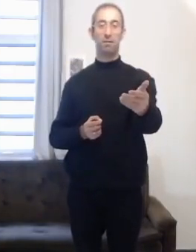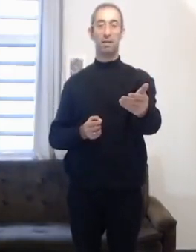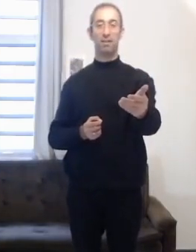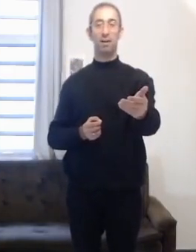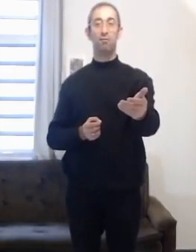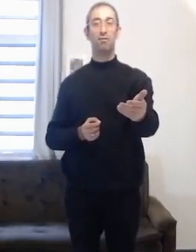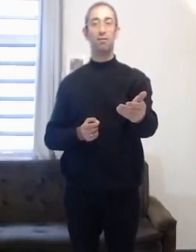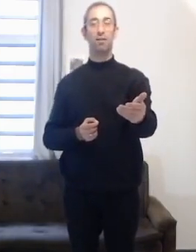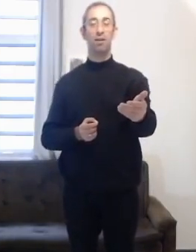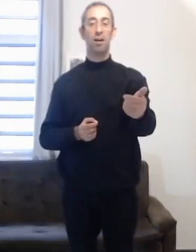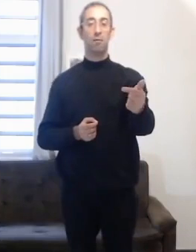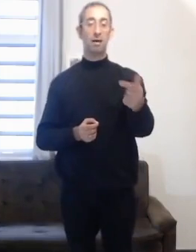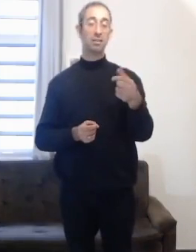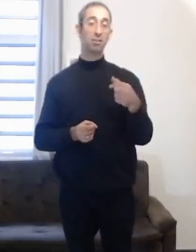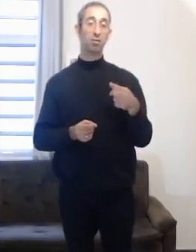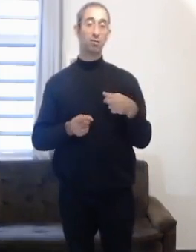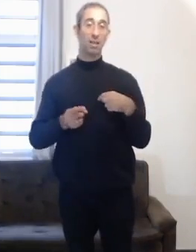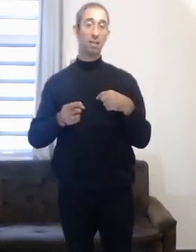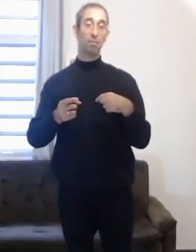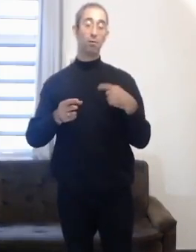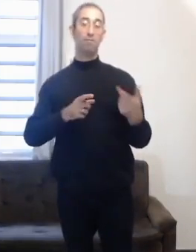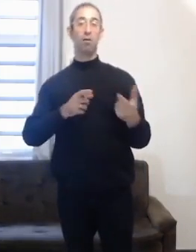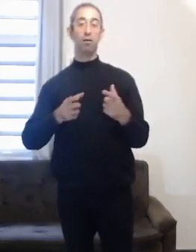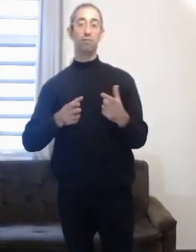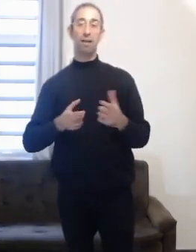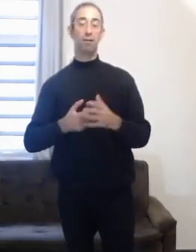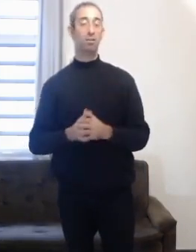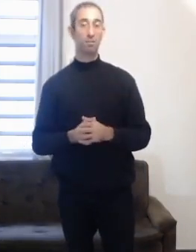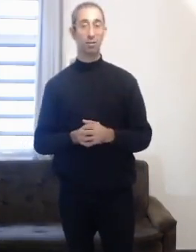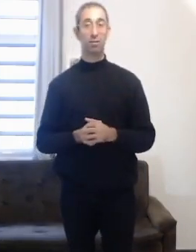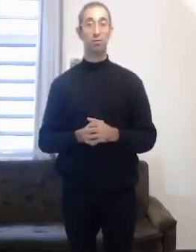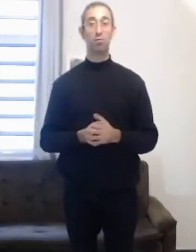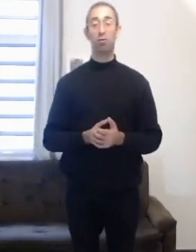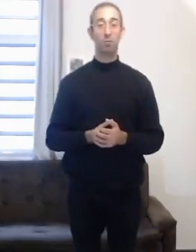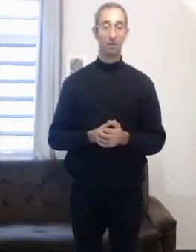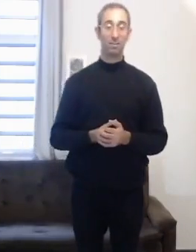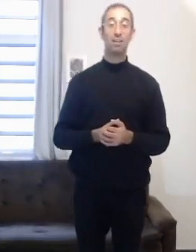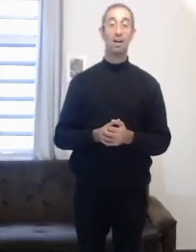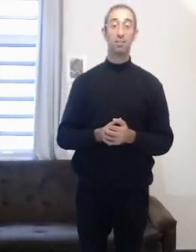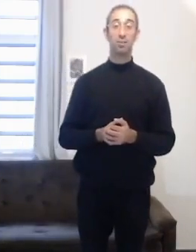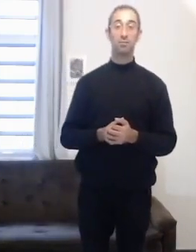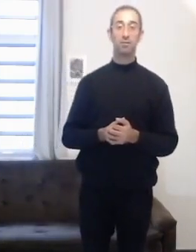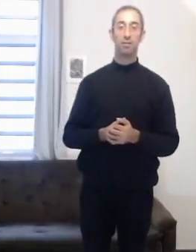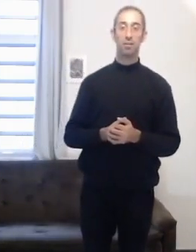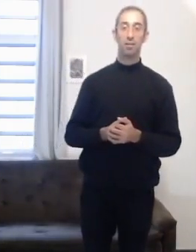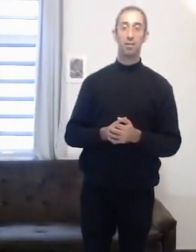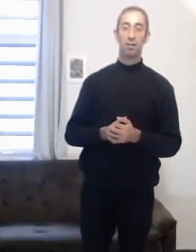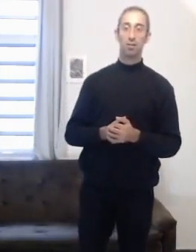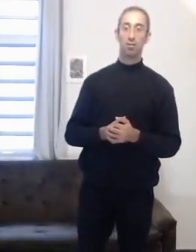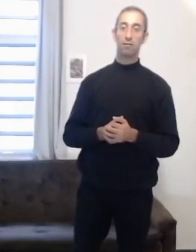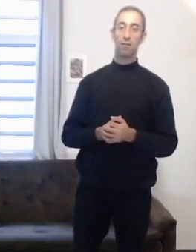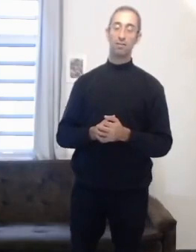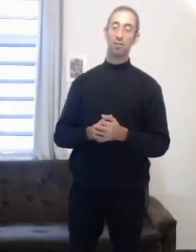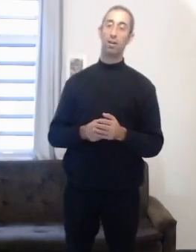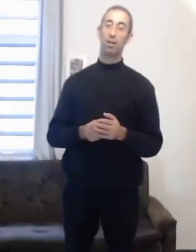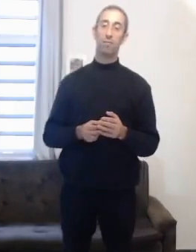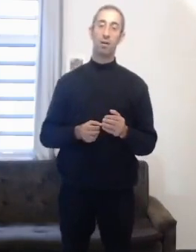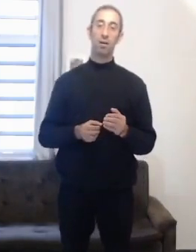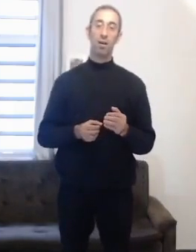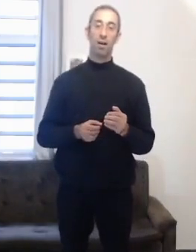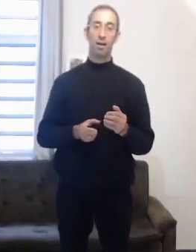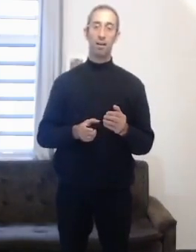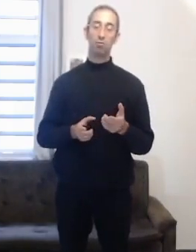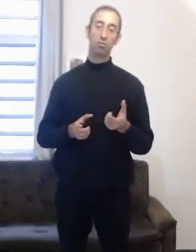hipótese experimental, mas a gente consegue provar ou refutar a nossa hipótese nula com maior facilidade. Então a gente fala assim: